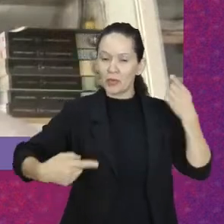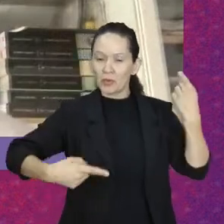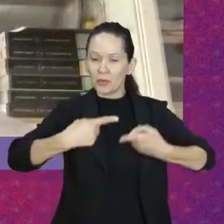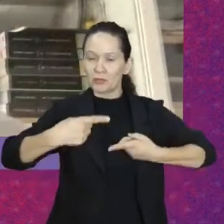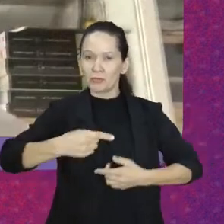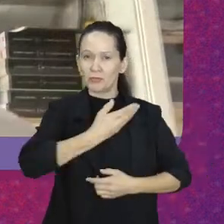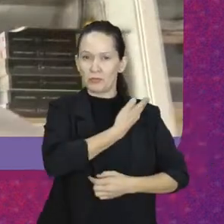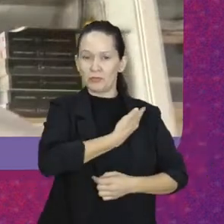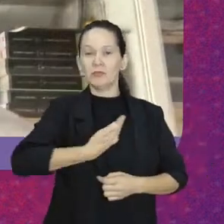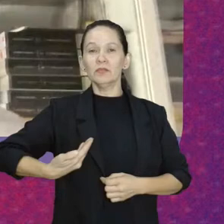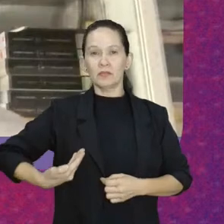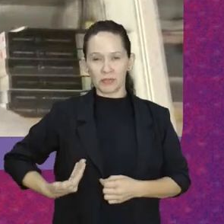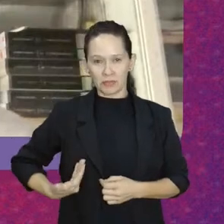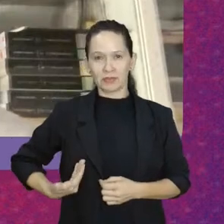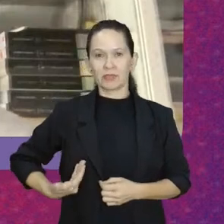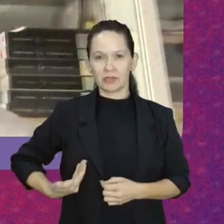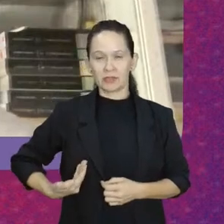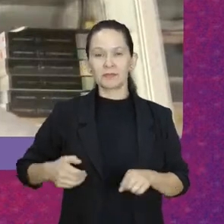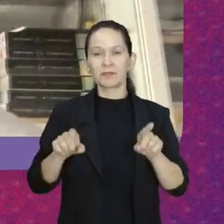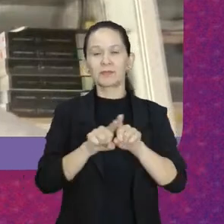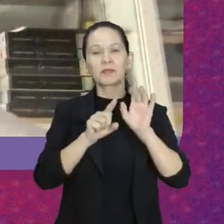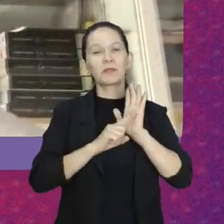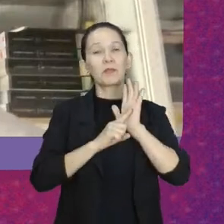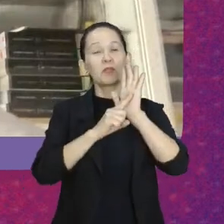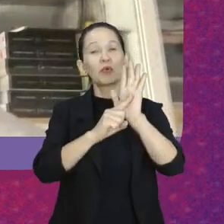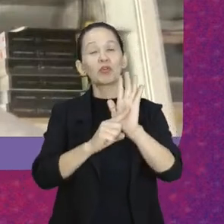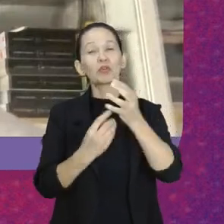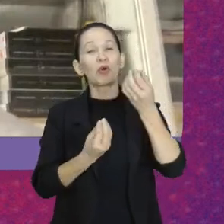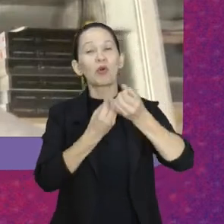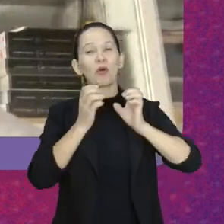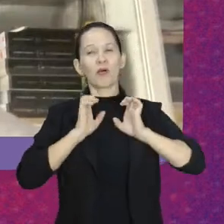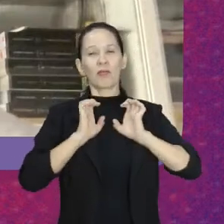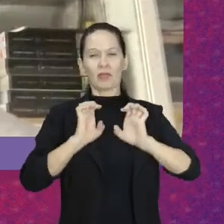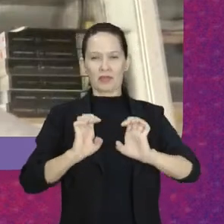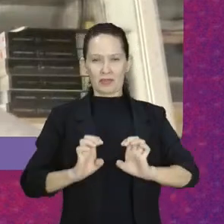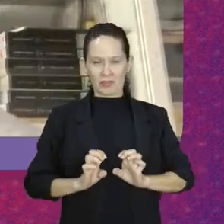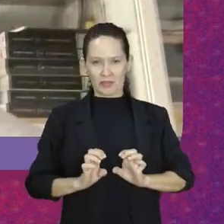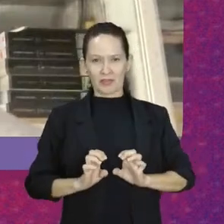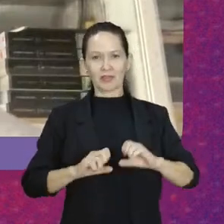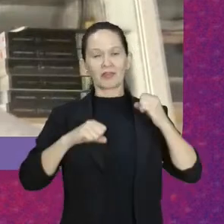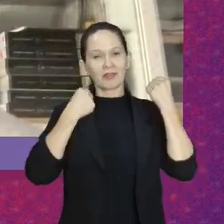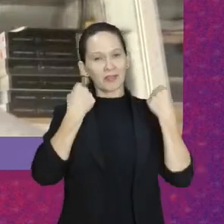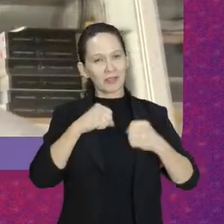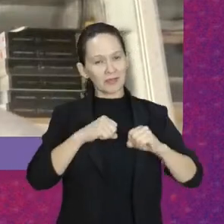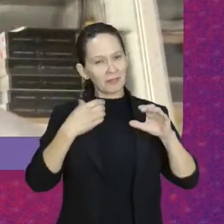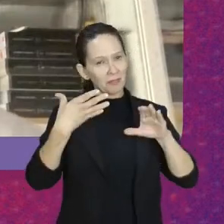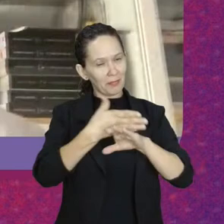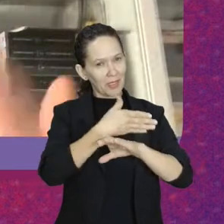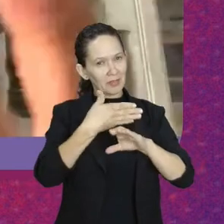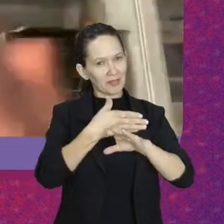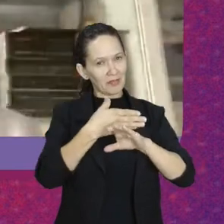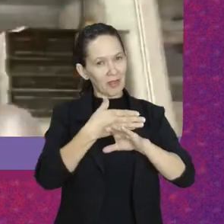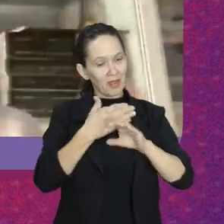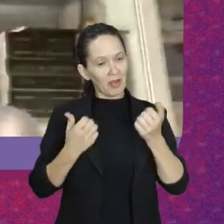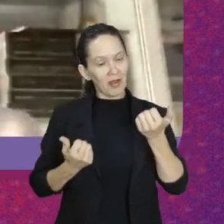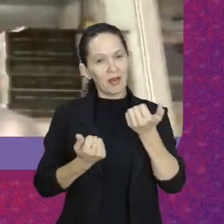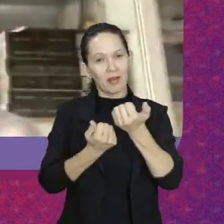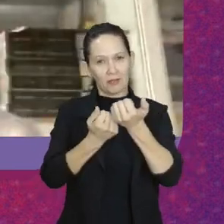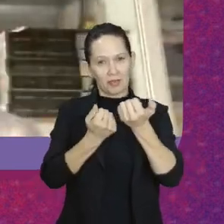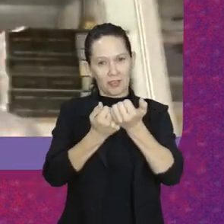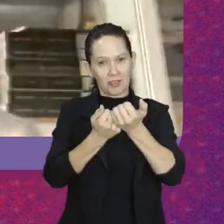políticas públicas e também de procedimentos éticos que devem balizar, que devem